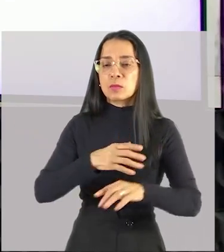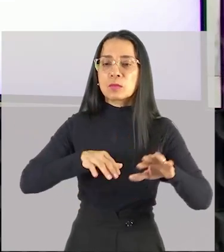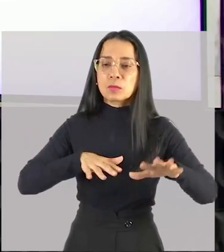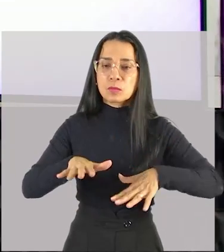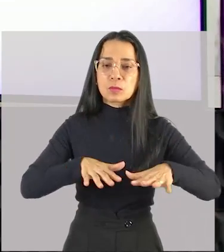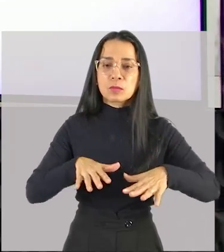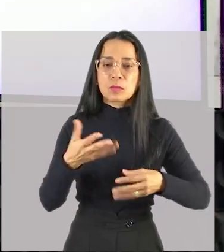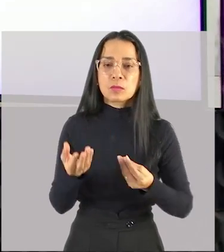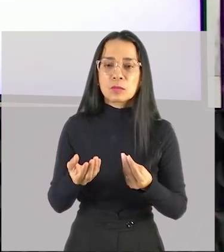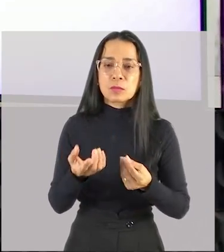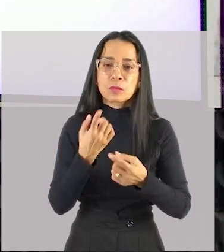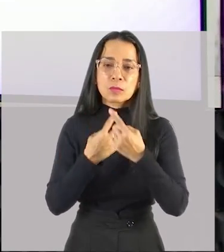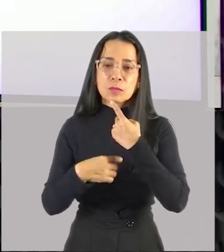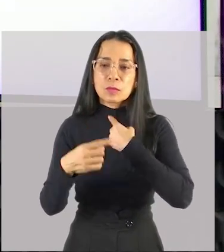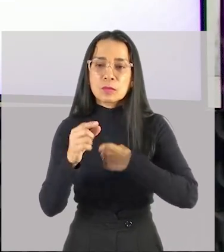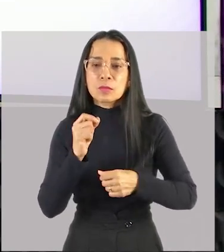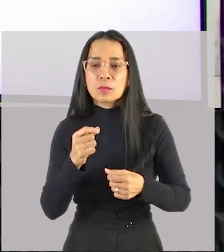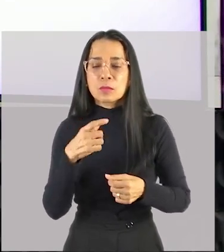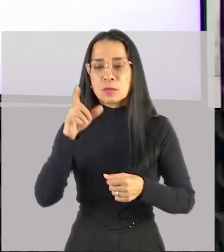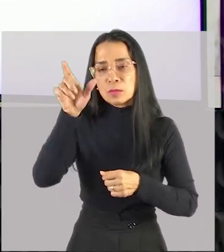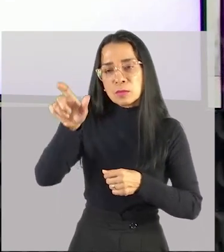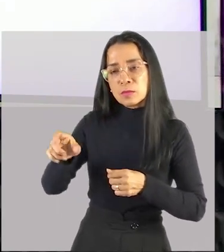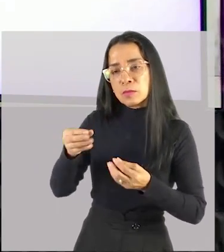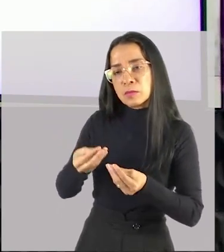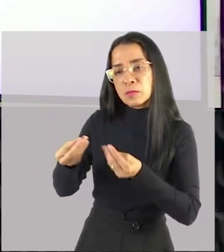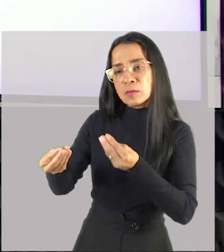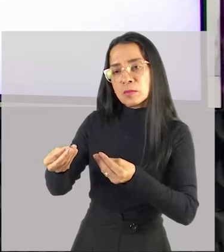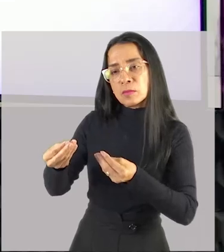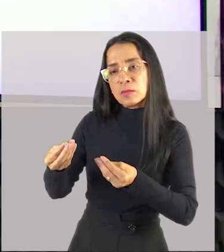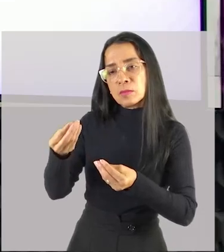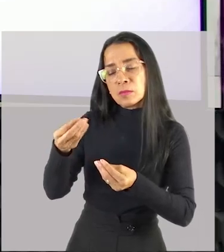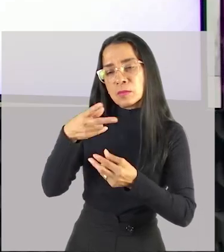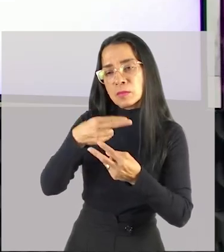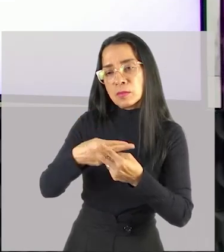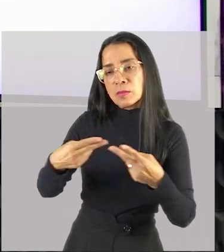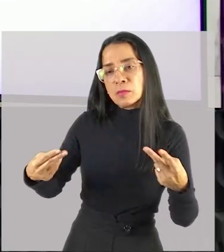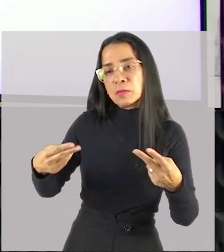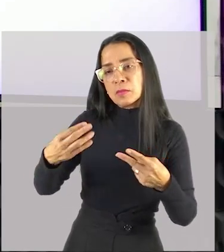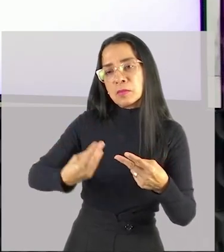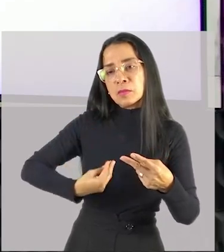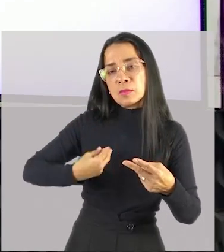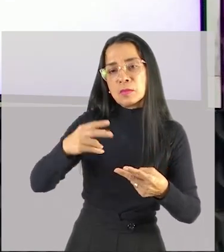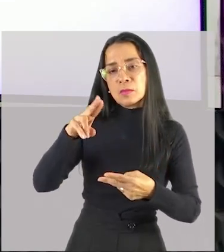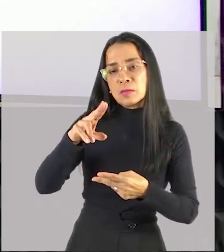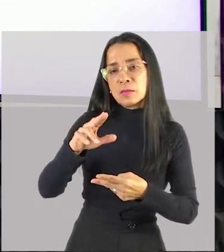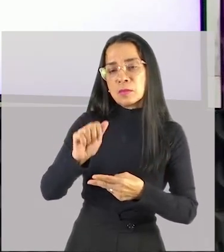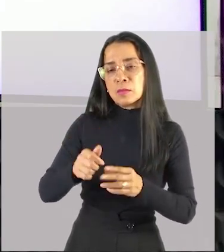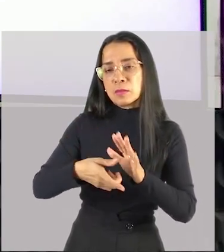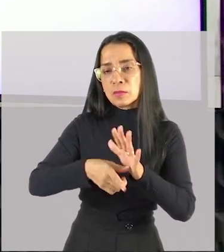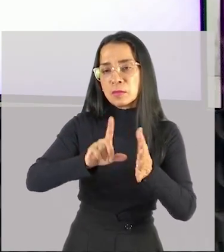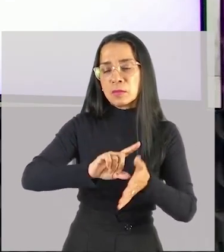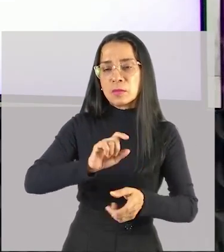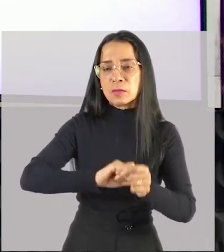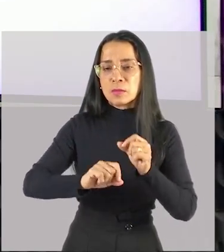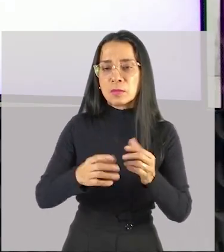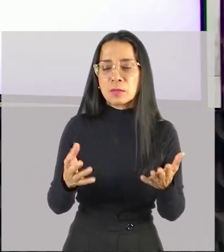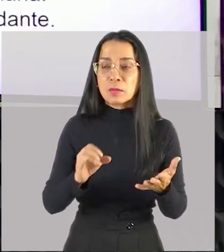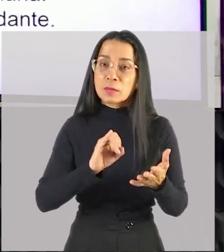criara, como pode haver verdadeira eternidade se nele aparece uma vontade que antes não